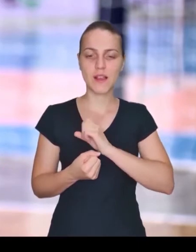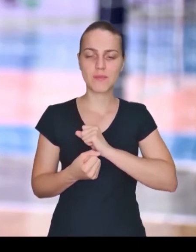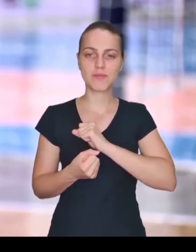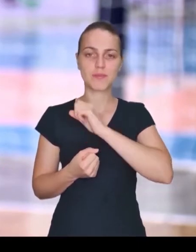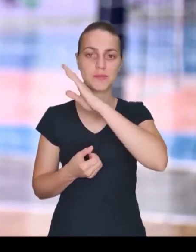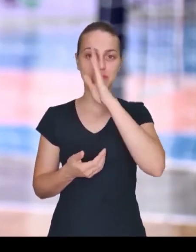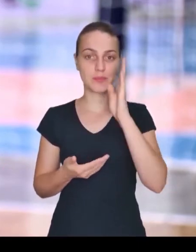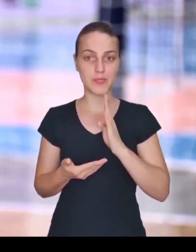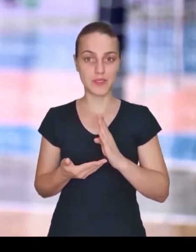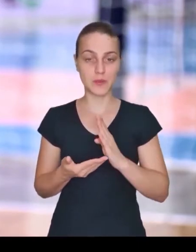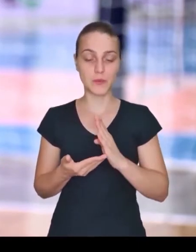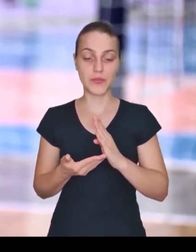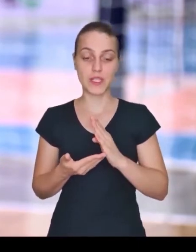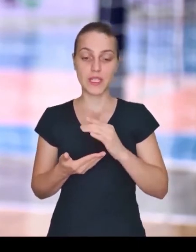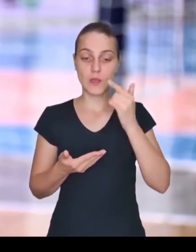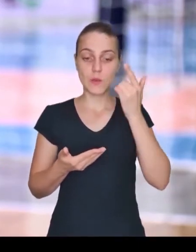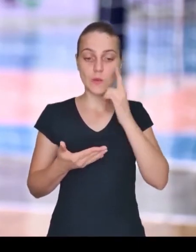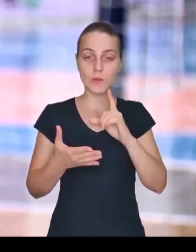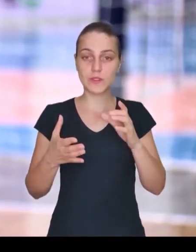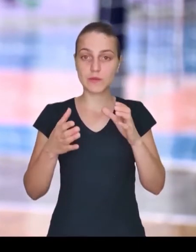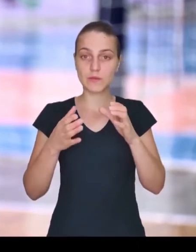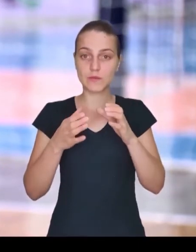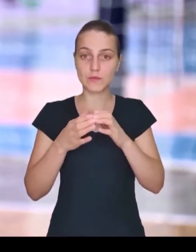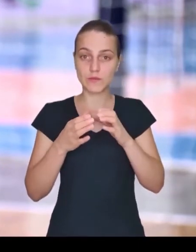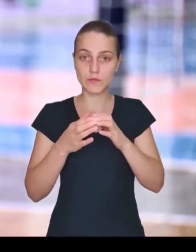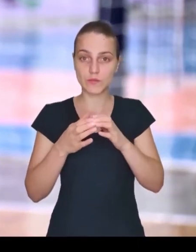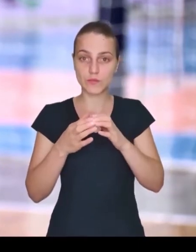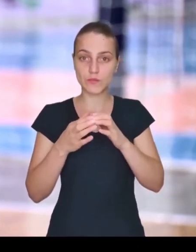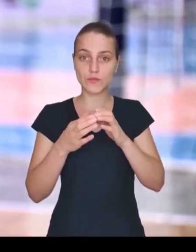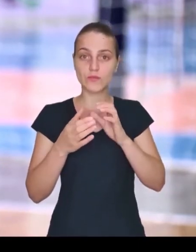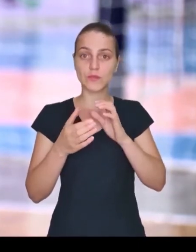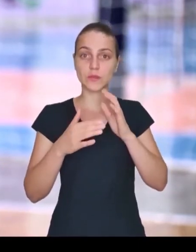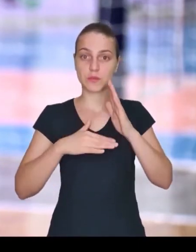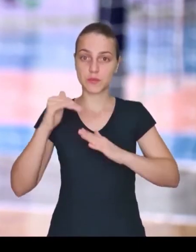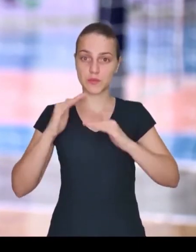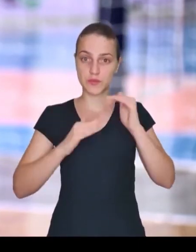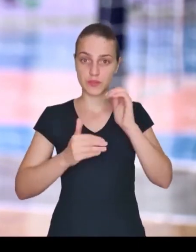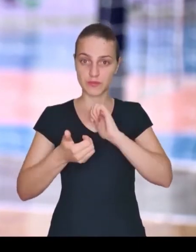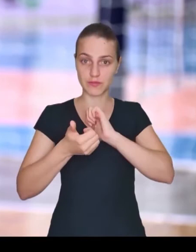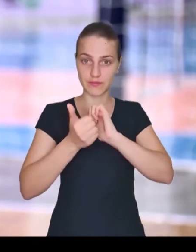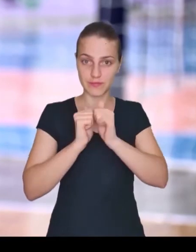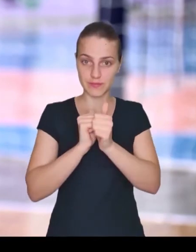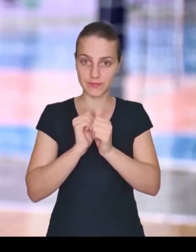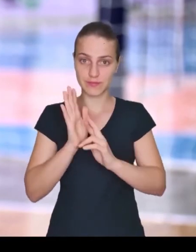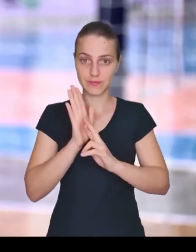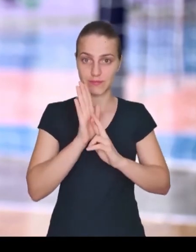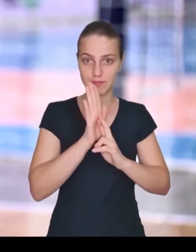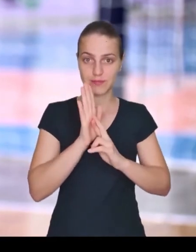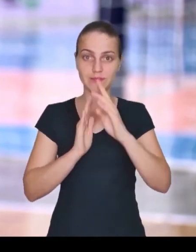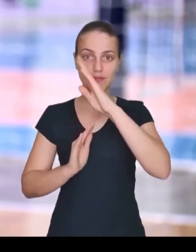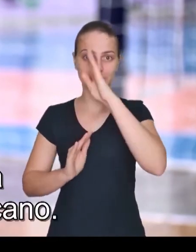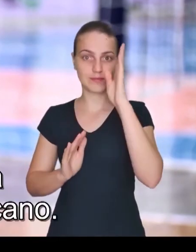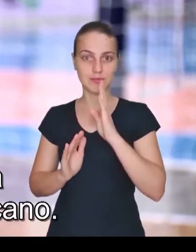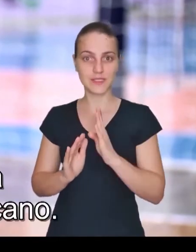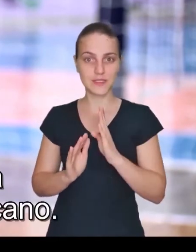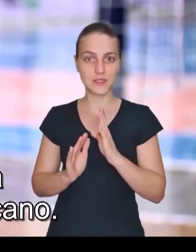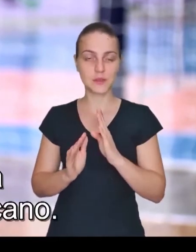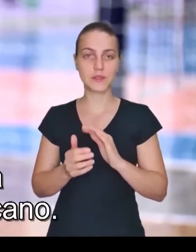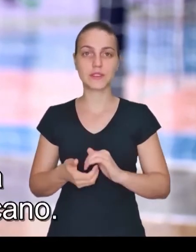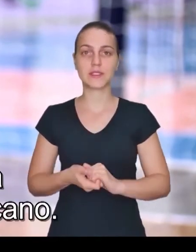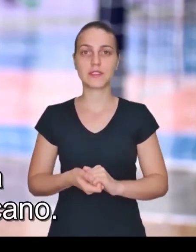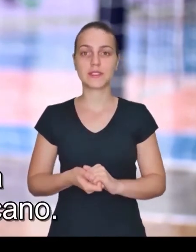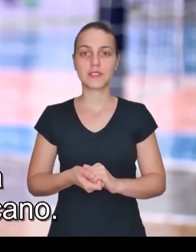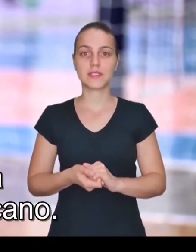mas quando eu alcancei a seleção brasileira, eu comecei a traçar novos objetivos. O primeiro estou alcançando agora, né? Tá com aquela